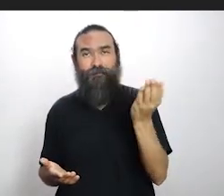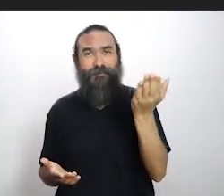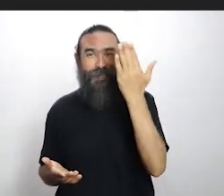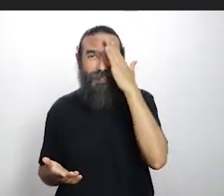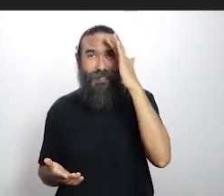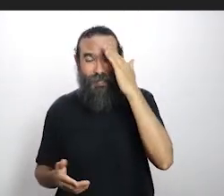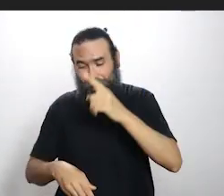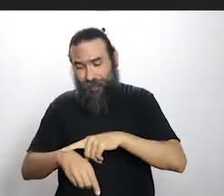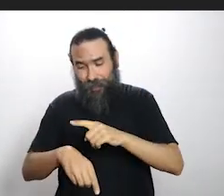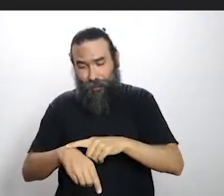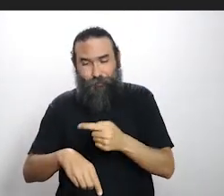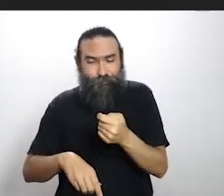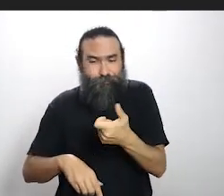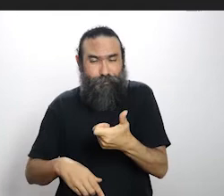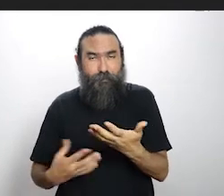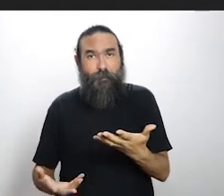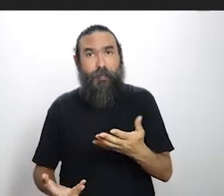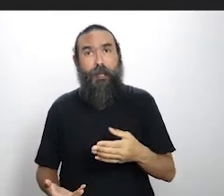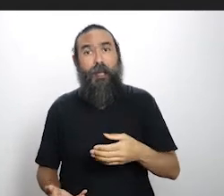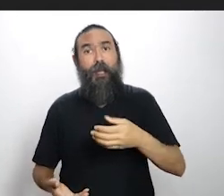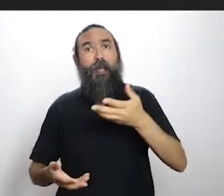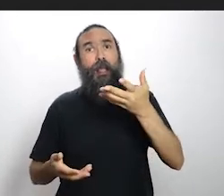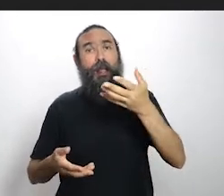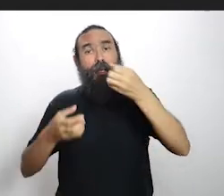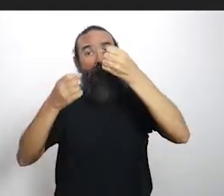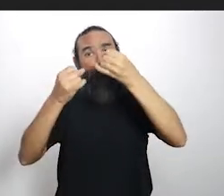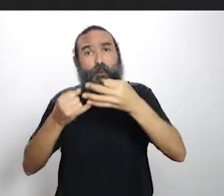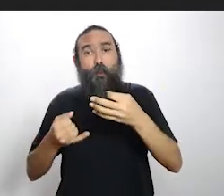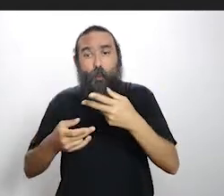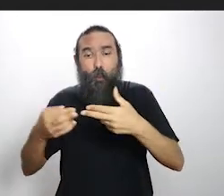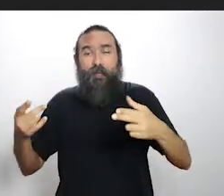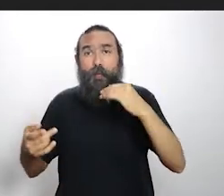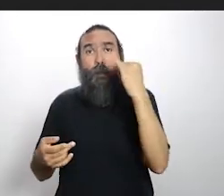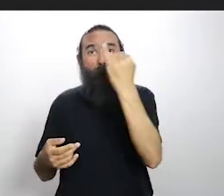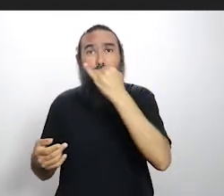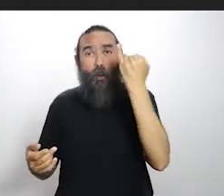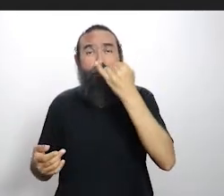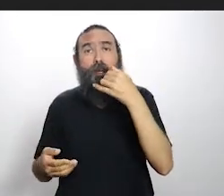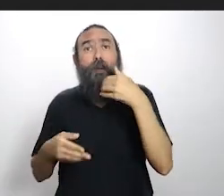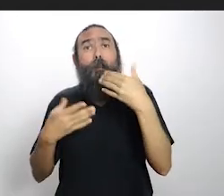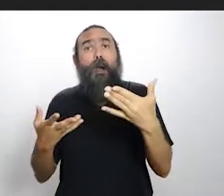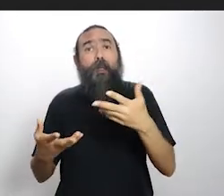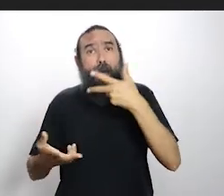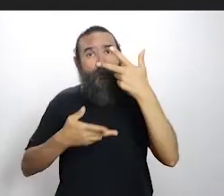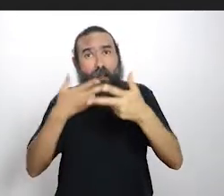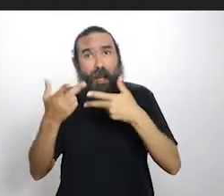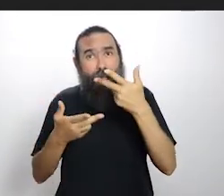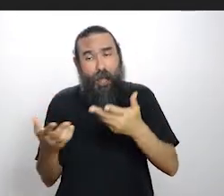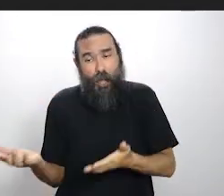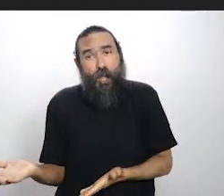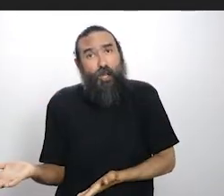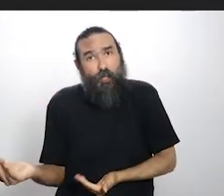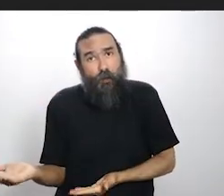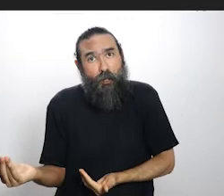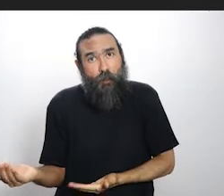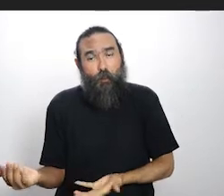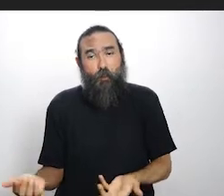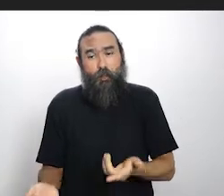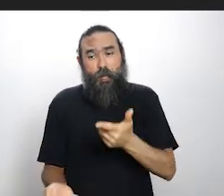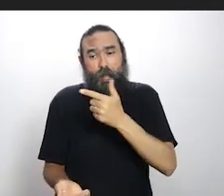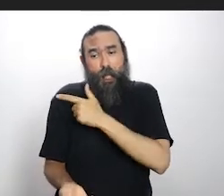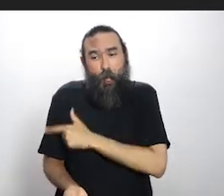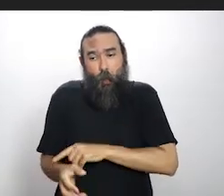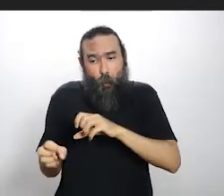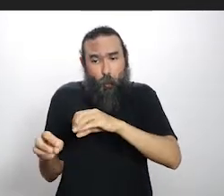quando se fala não somente de juventudes, educação e tradição, mas é o processo histórico, né? Para a